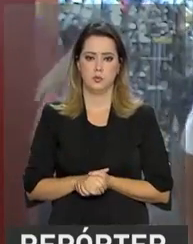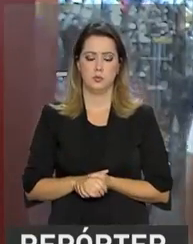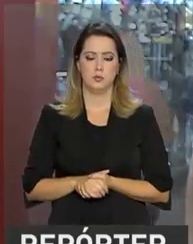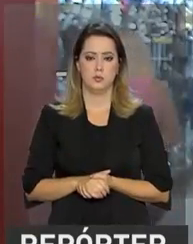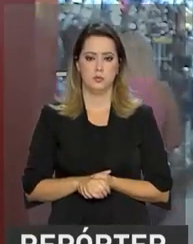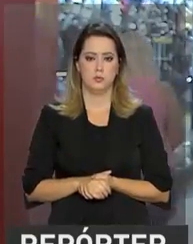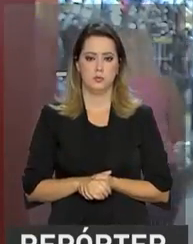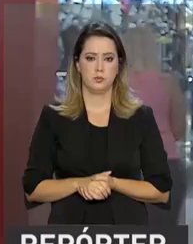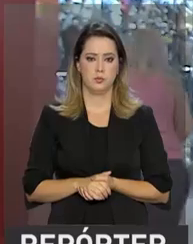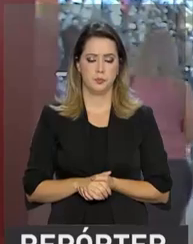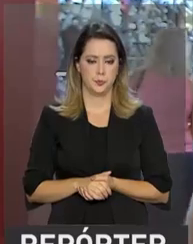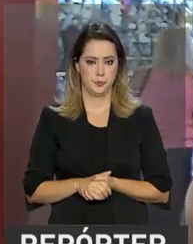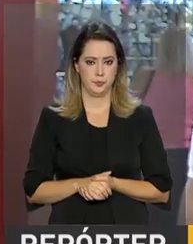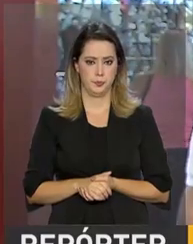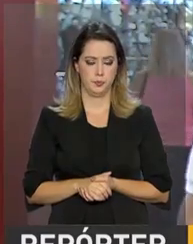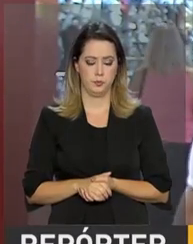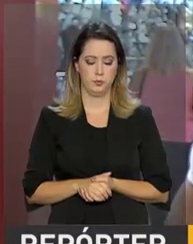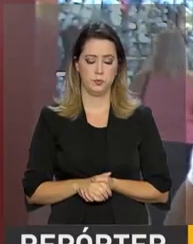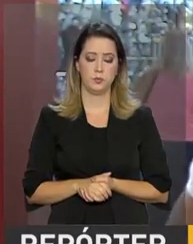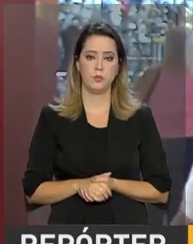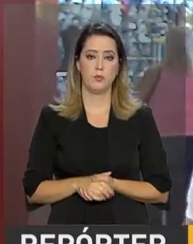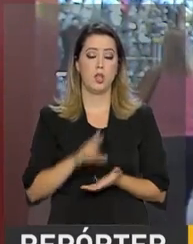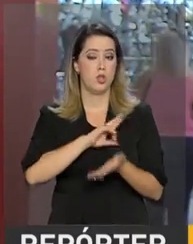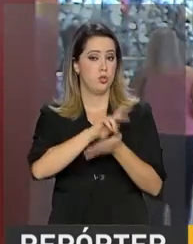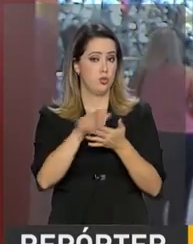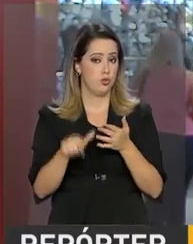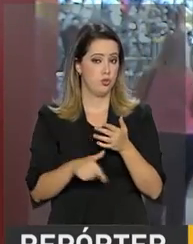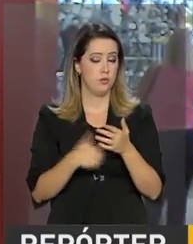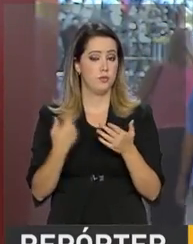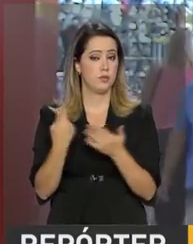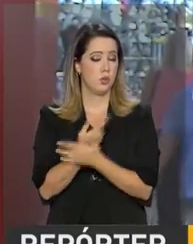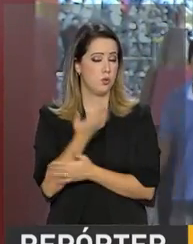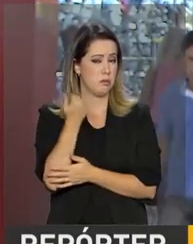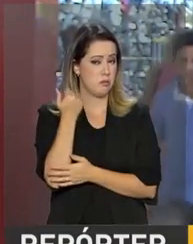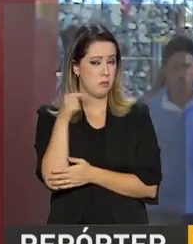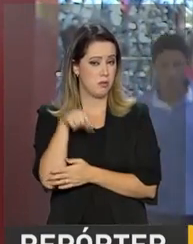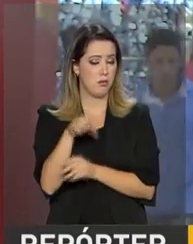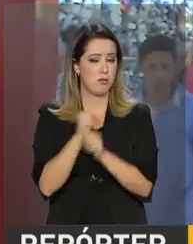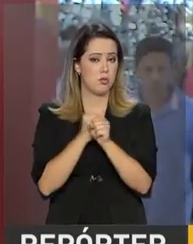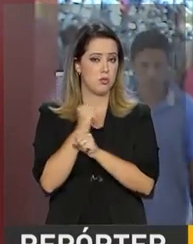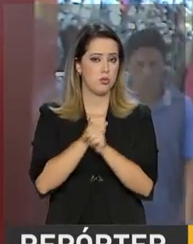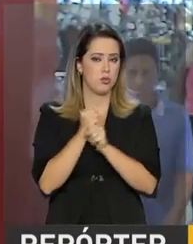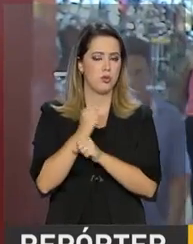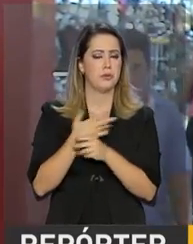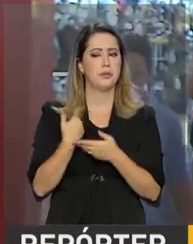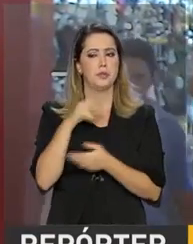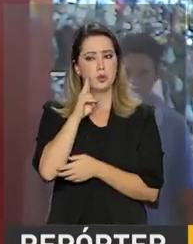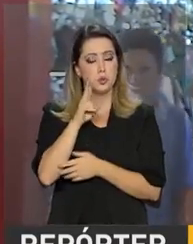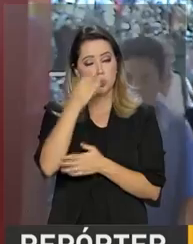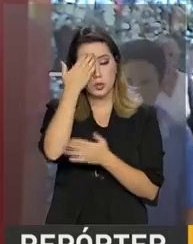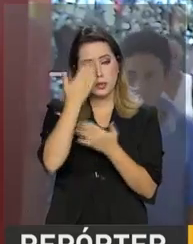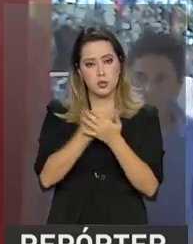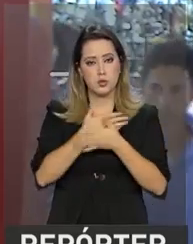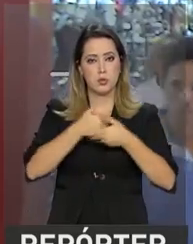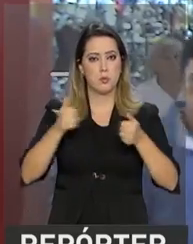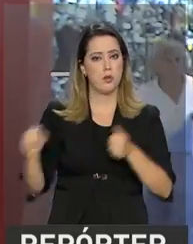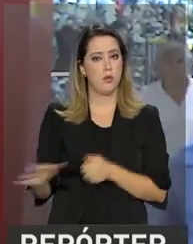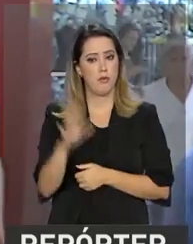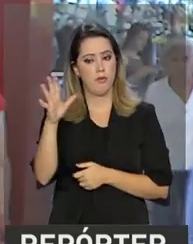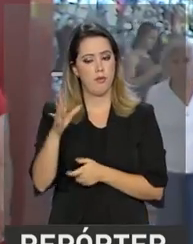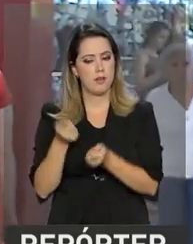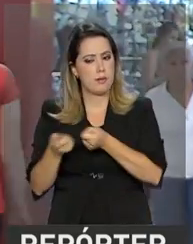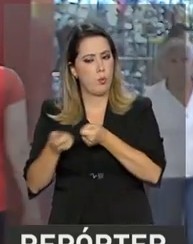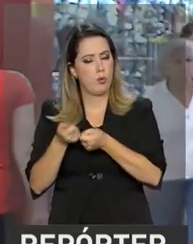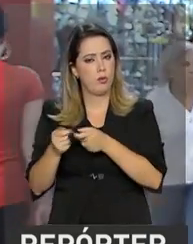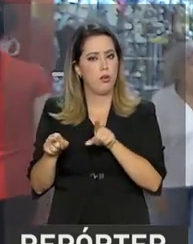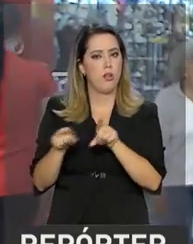desse ano nos leva a crer que nós vamos ter uma um pouco melhor o controle da inflação a taxa básica de juros que